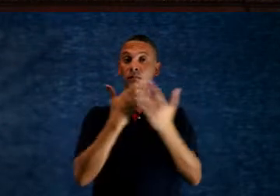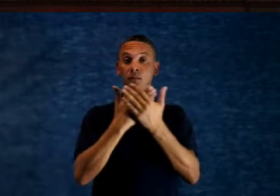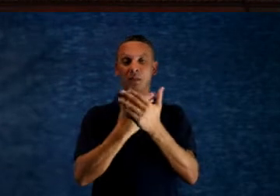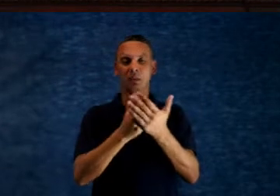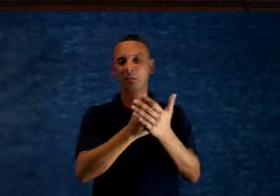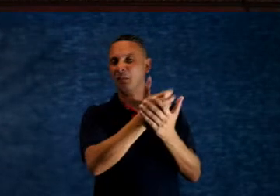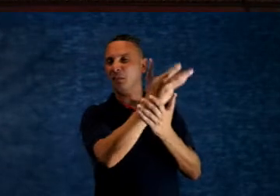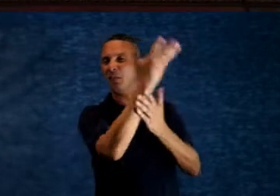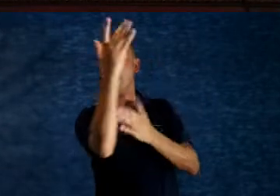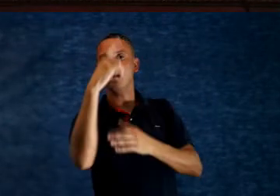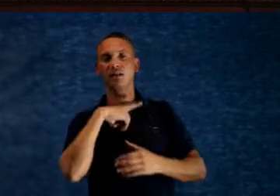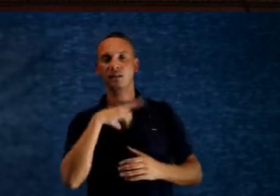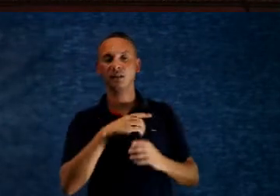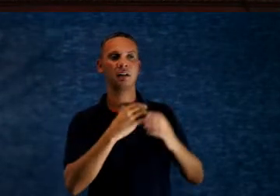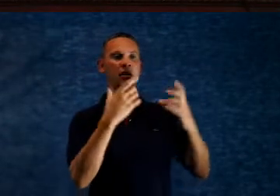vários